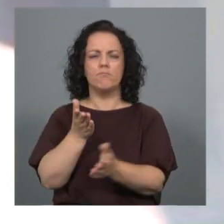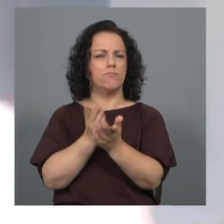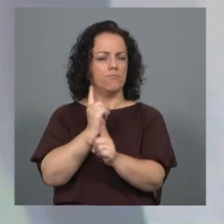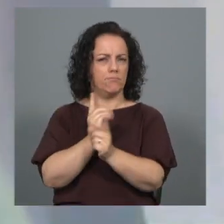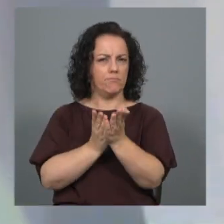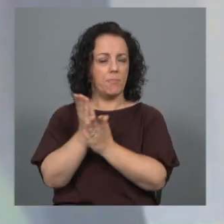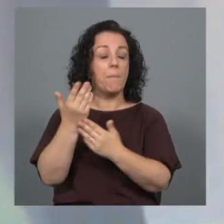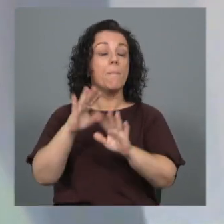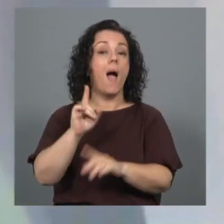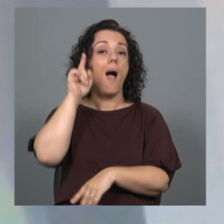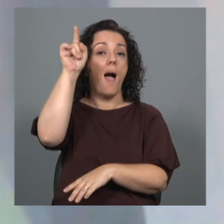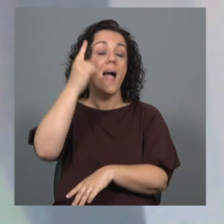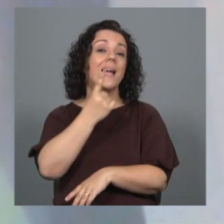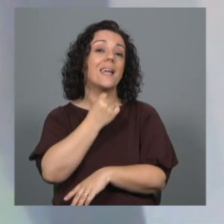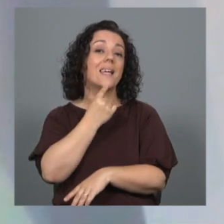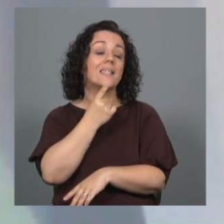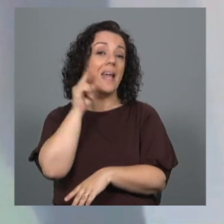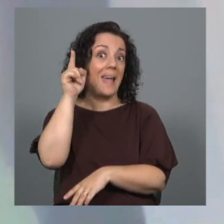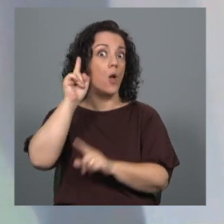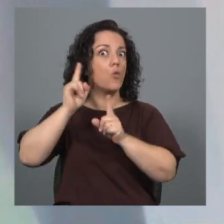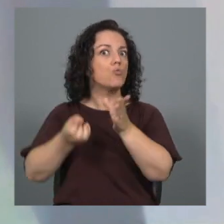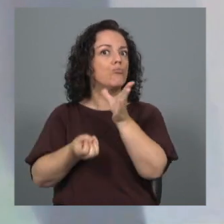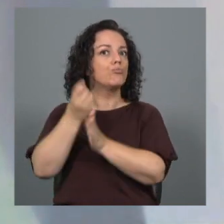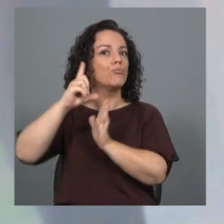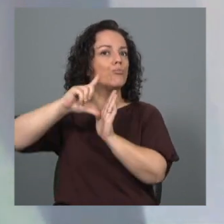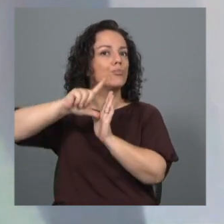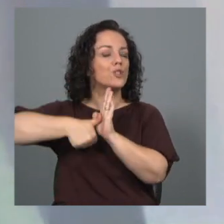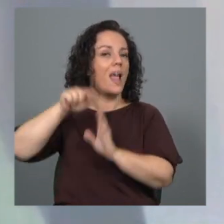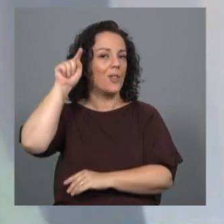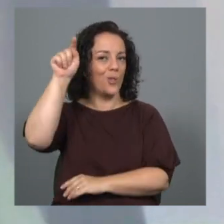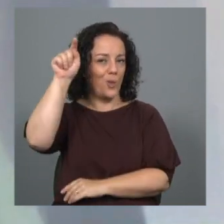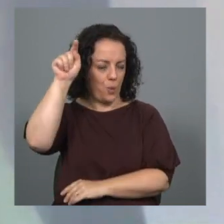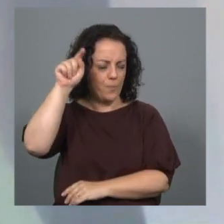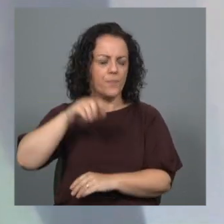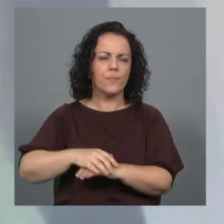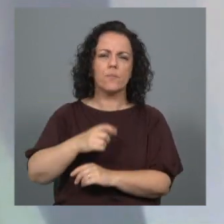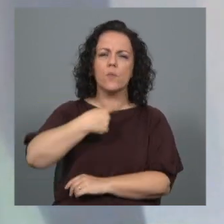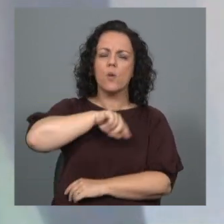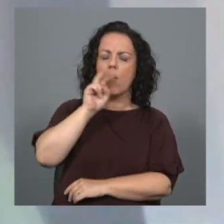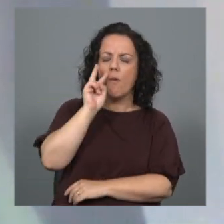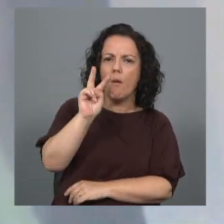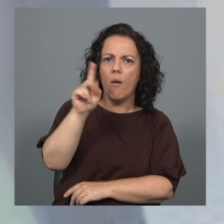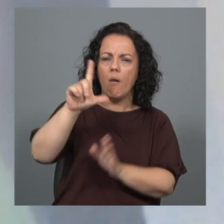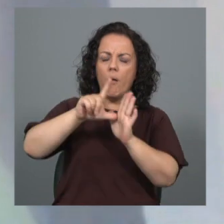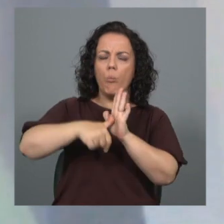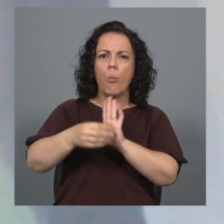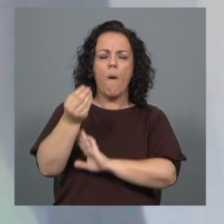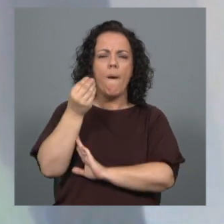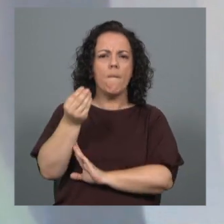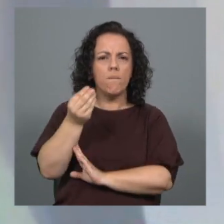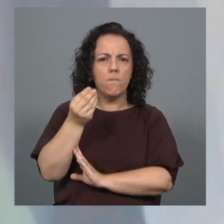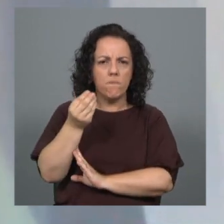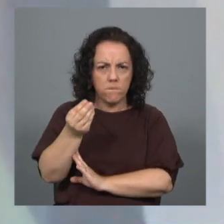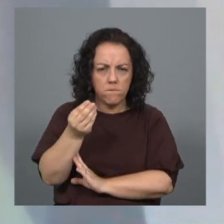no Reino Unido que começaram com um projeto destes lá. Nós achámos o projeto extremamente interessante, partilhámos